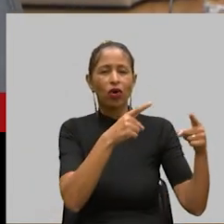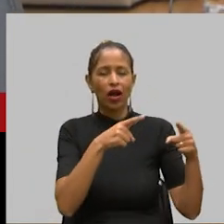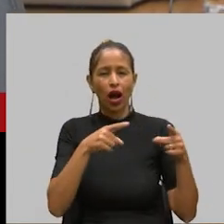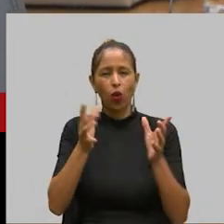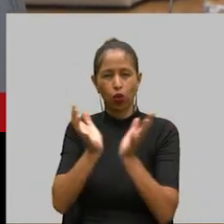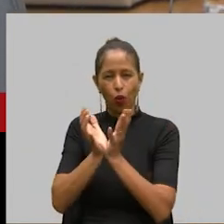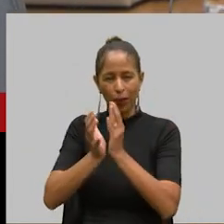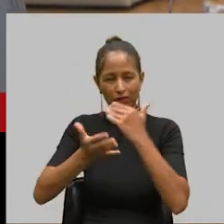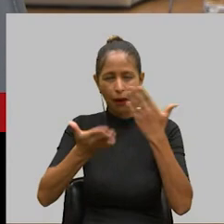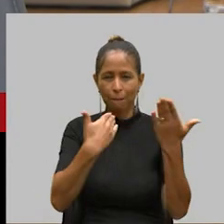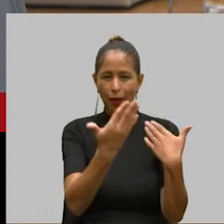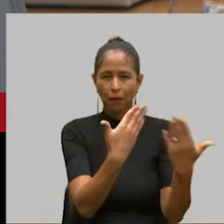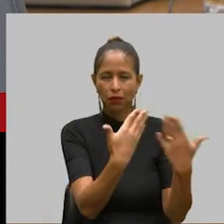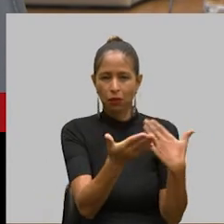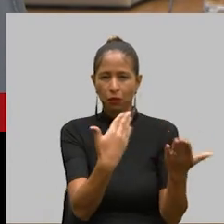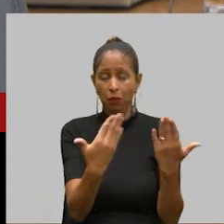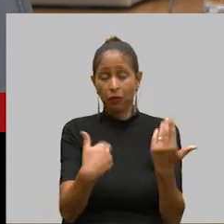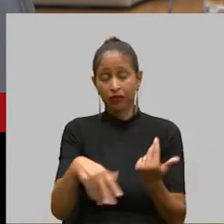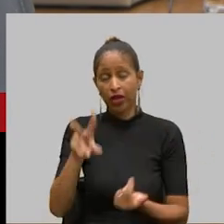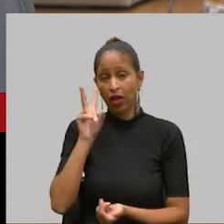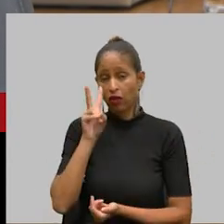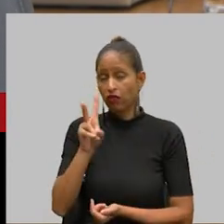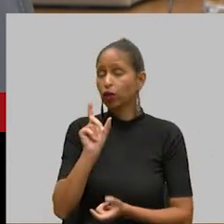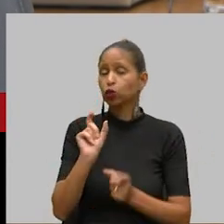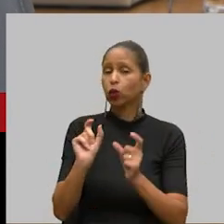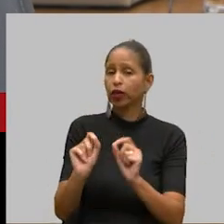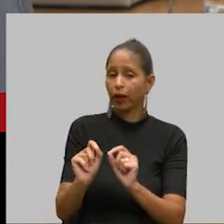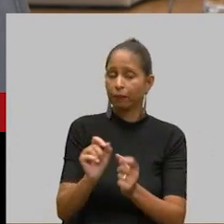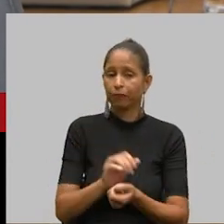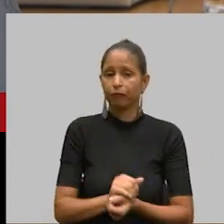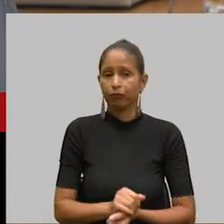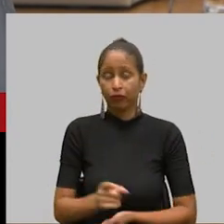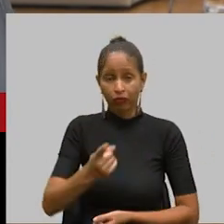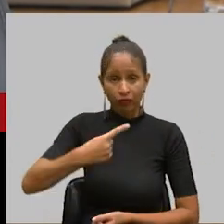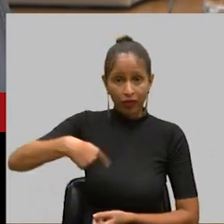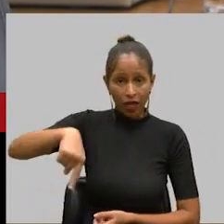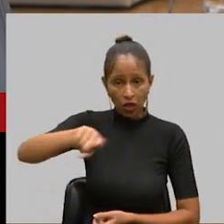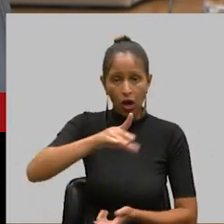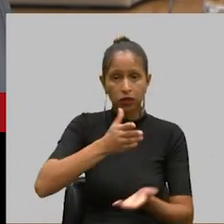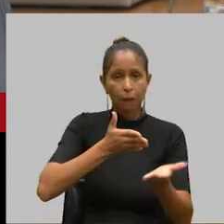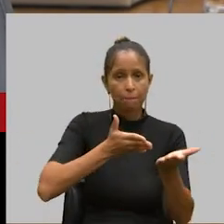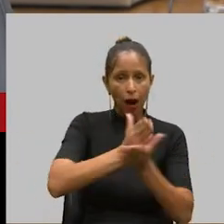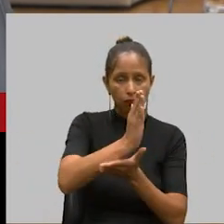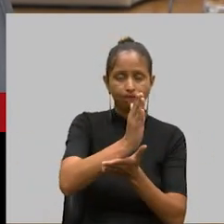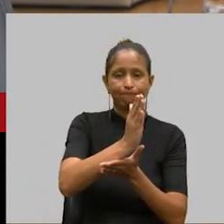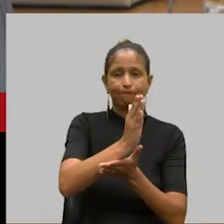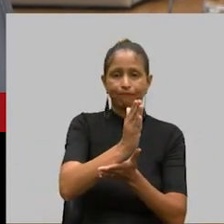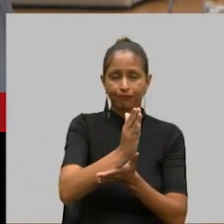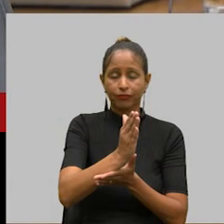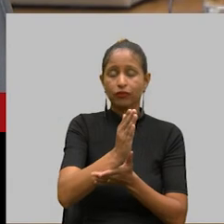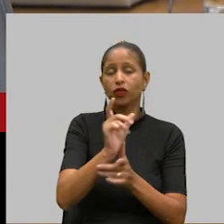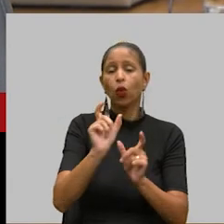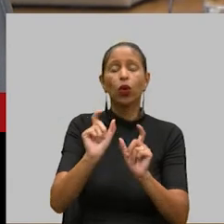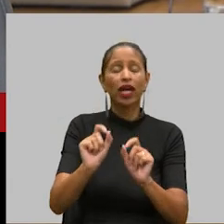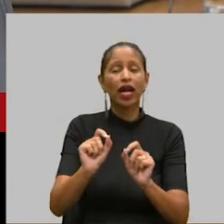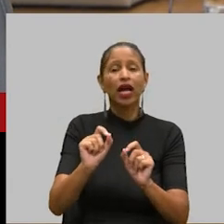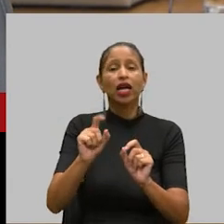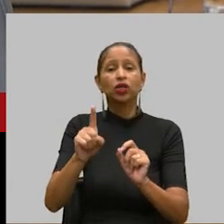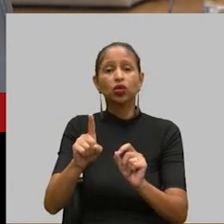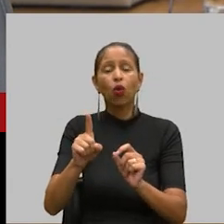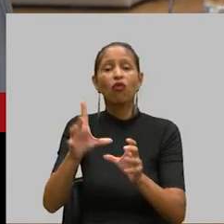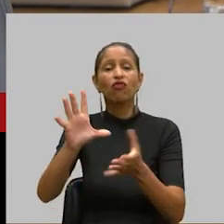nós porque eu vejo o seguinte que a gente avançou um pouco na questão do